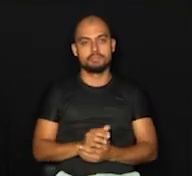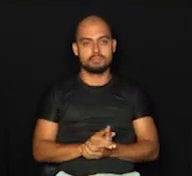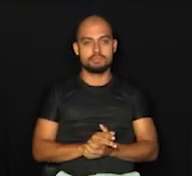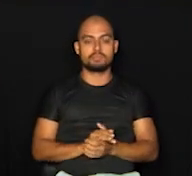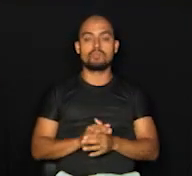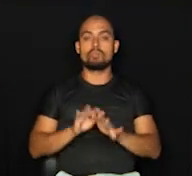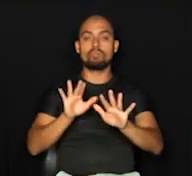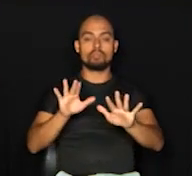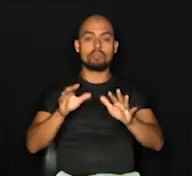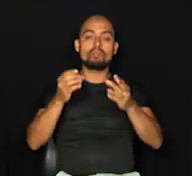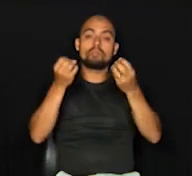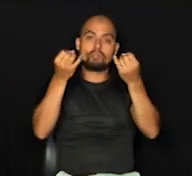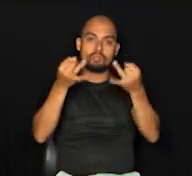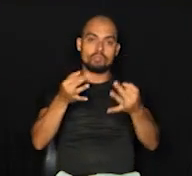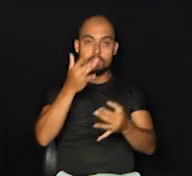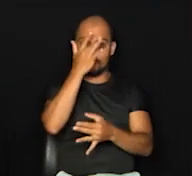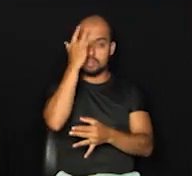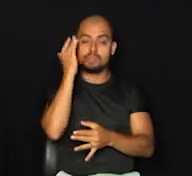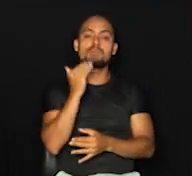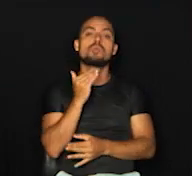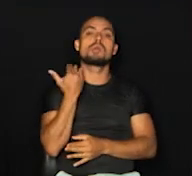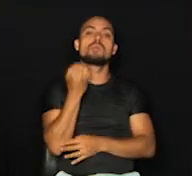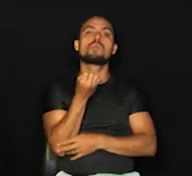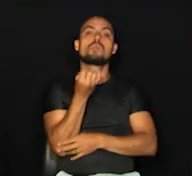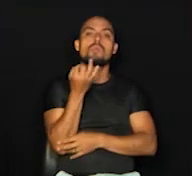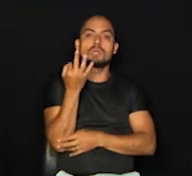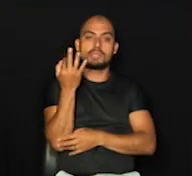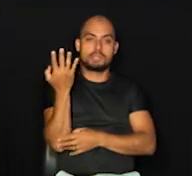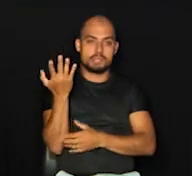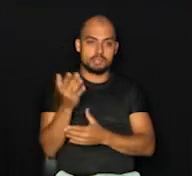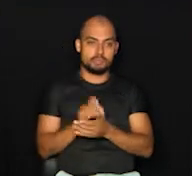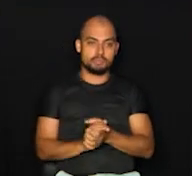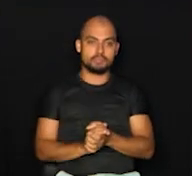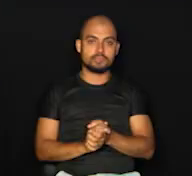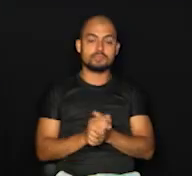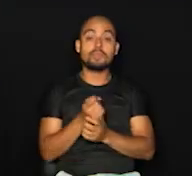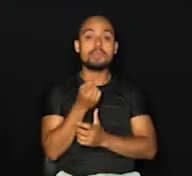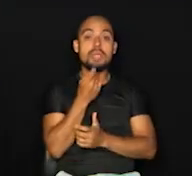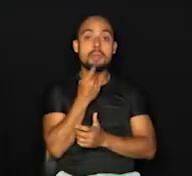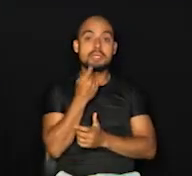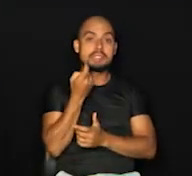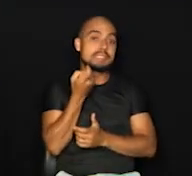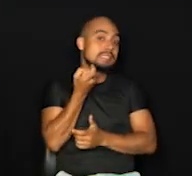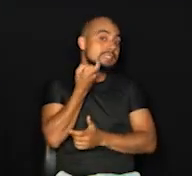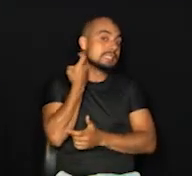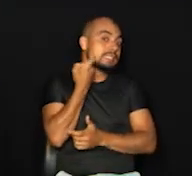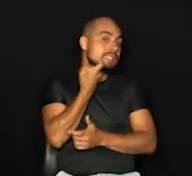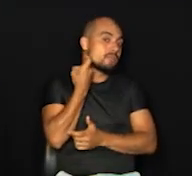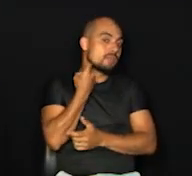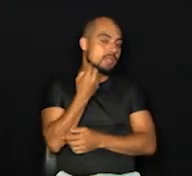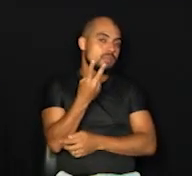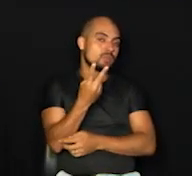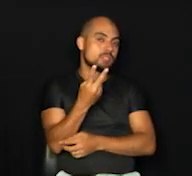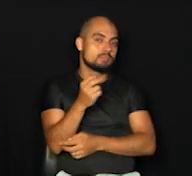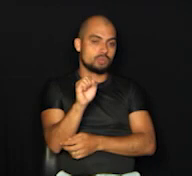falar do número de mortes na nossa região, contando que Campinas, até a última sexta-feira, tinha aí